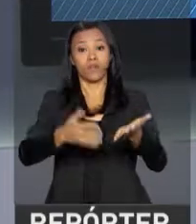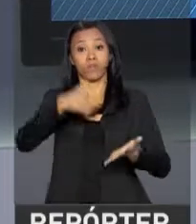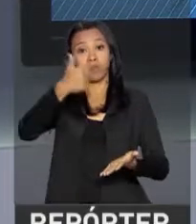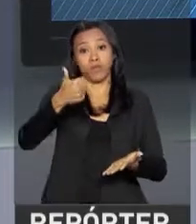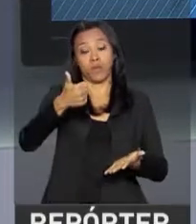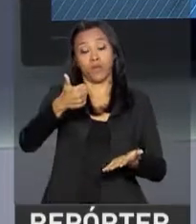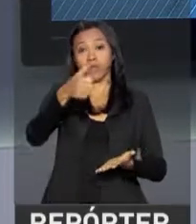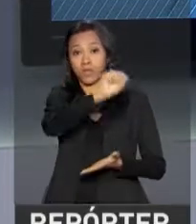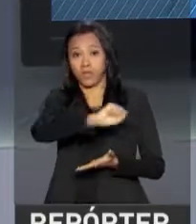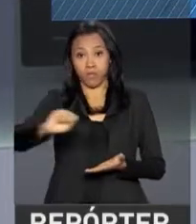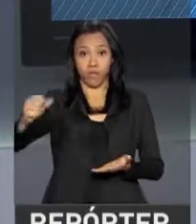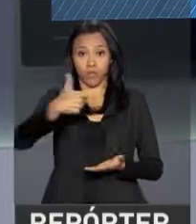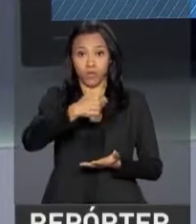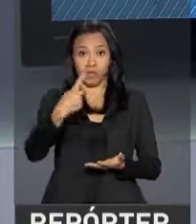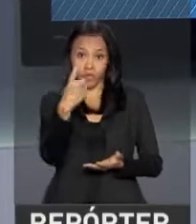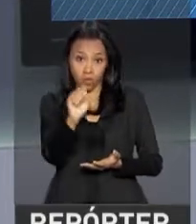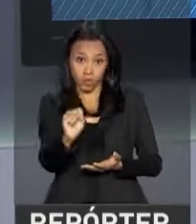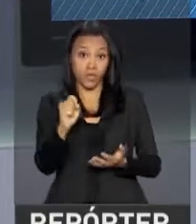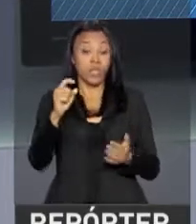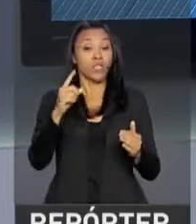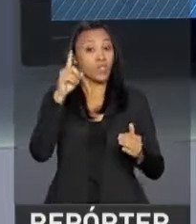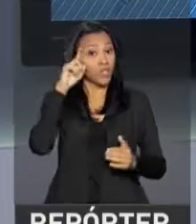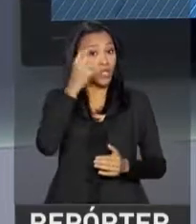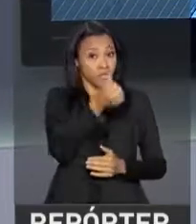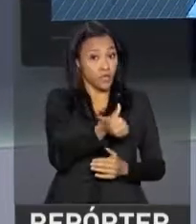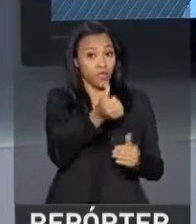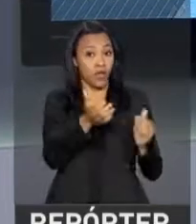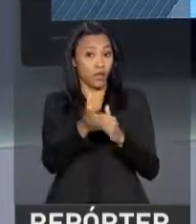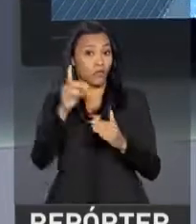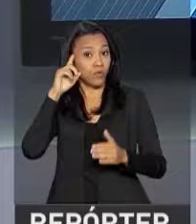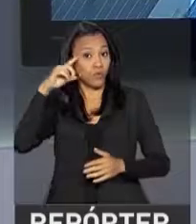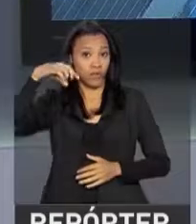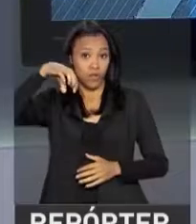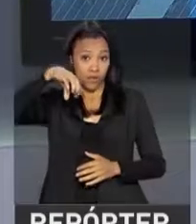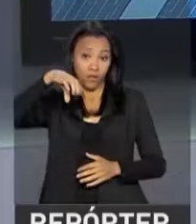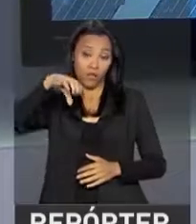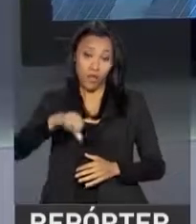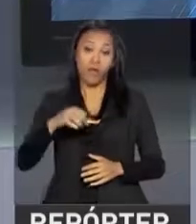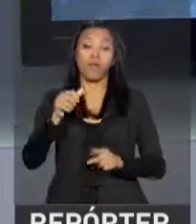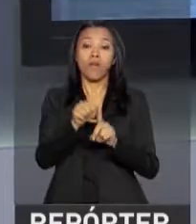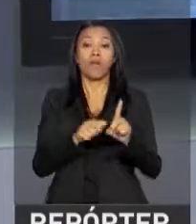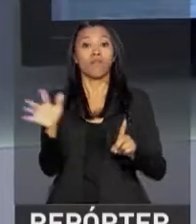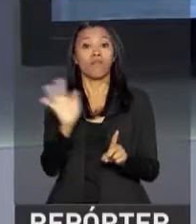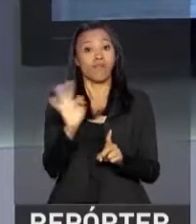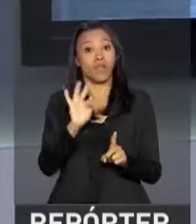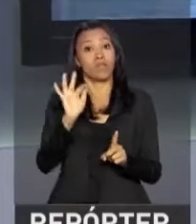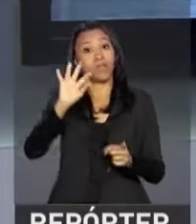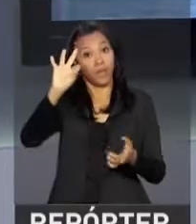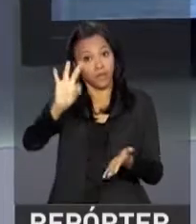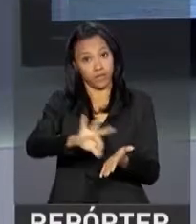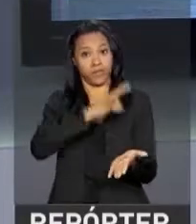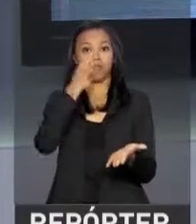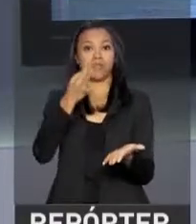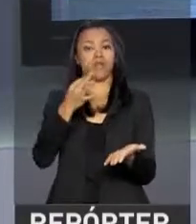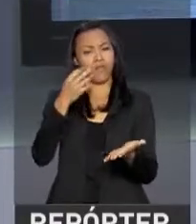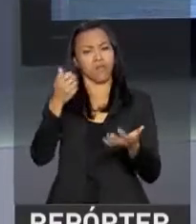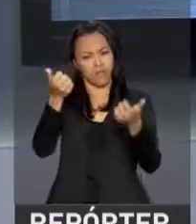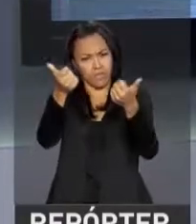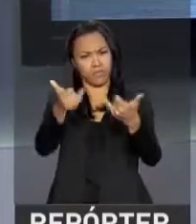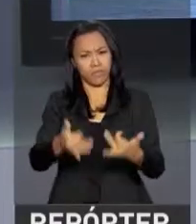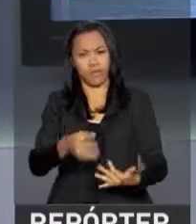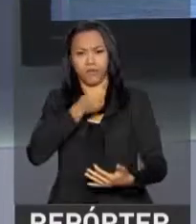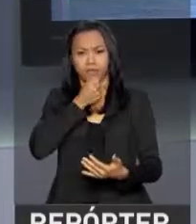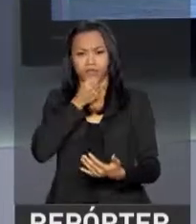6 ao dia 9 de fevereiro para se inscreverem nós vamos conversar ao vivo com a repórter luana karen que tem outras informações à